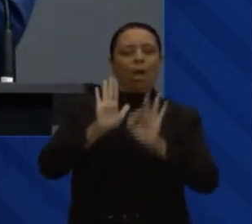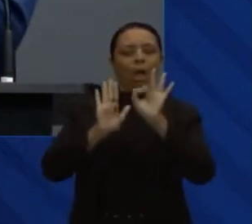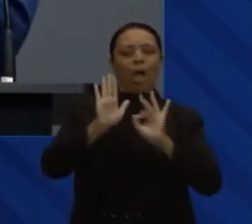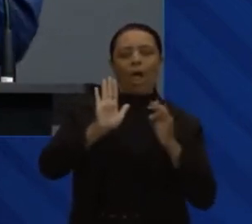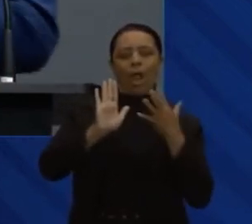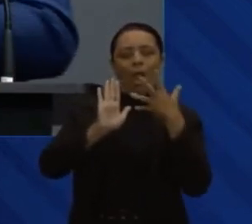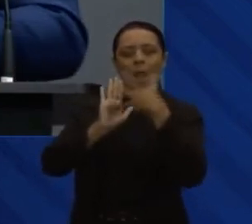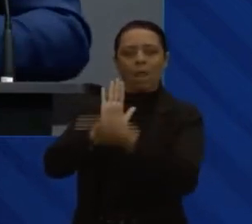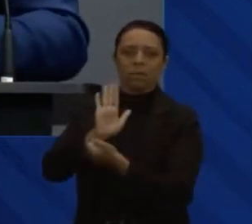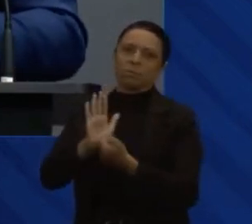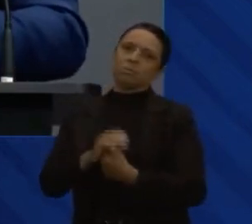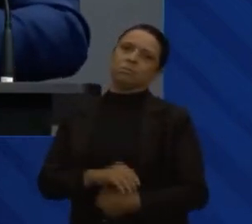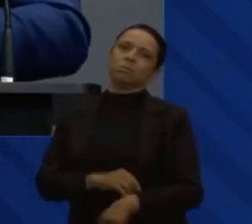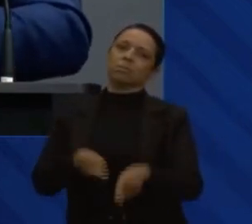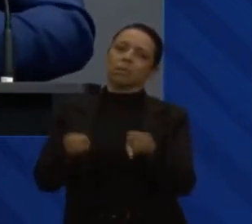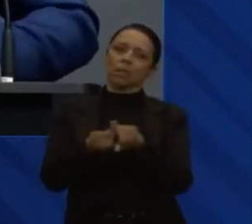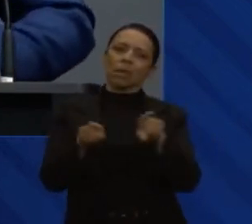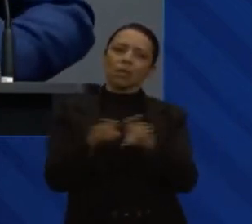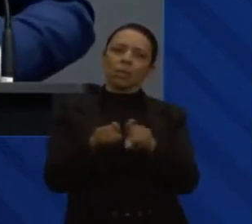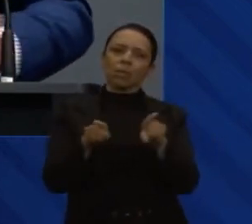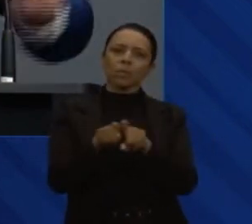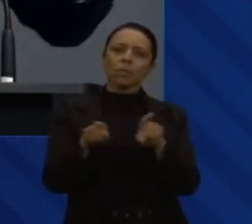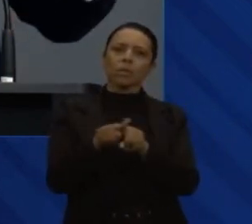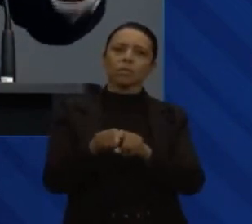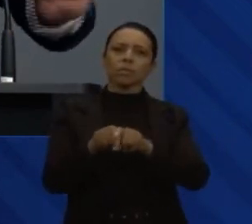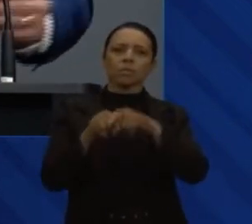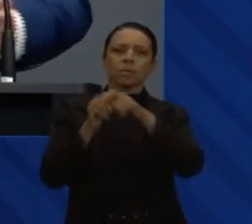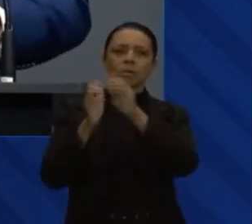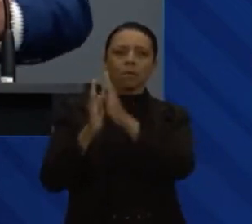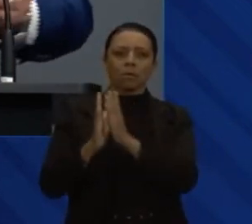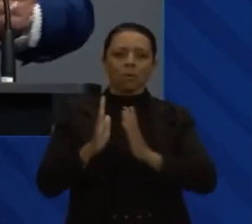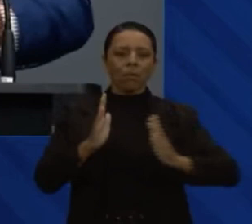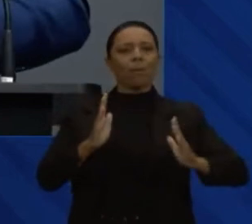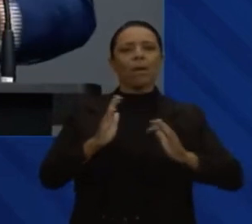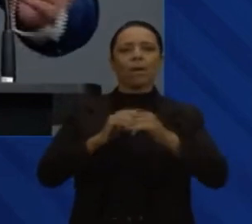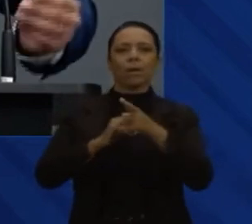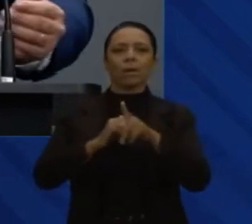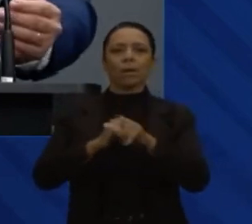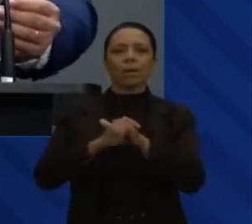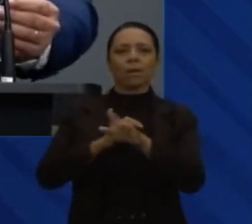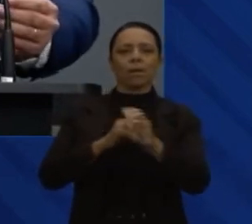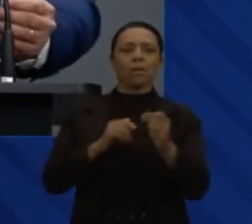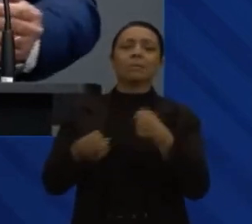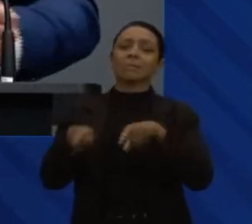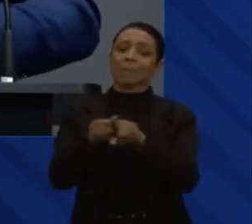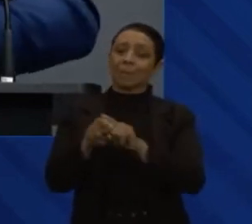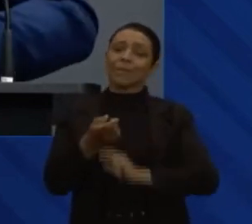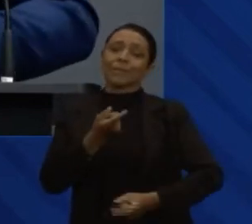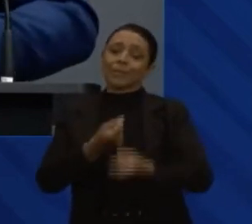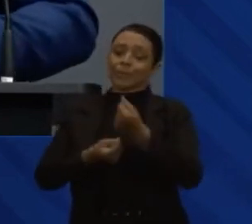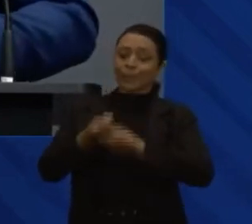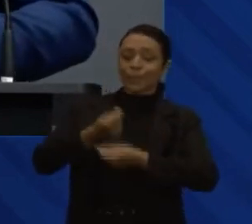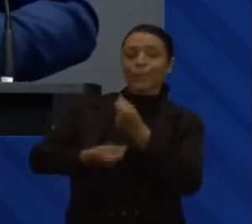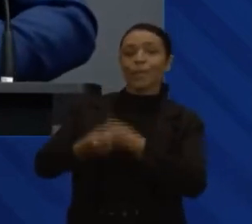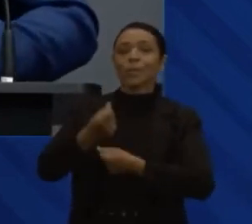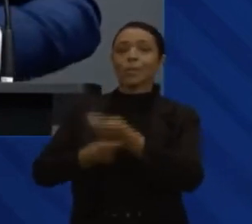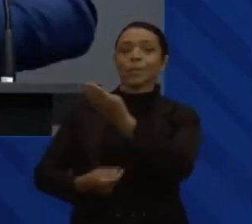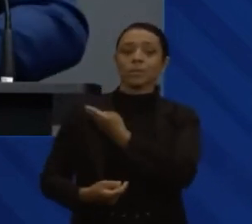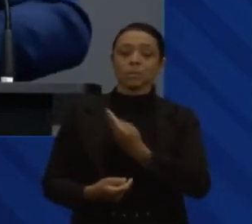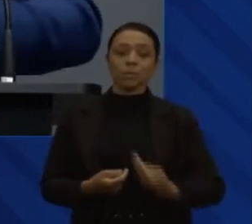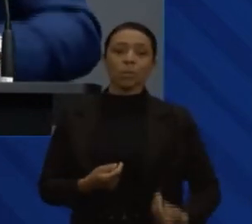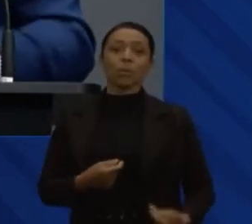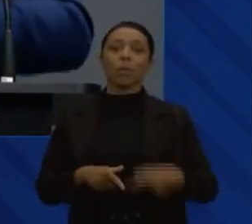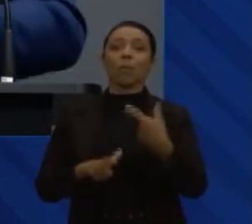maquiagem lá no plo Lemes com uma Pinha de car é maquiagem nas na nas contas públicas porque o que foi feito é que você